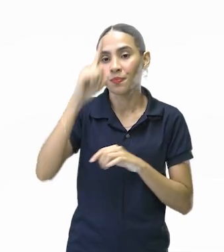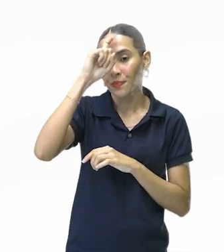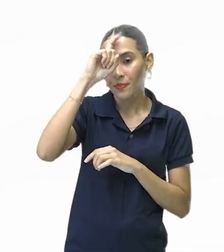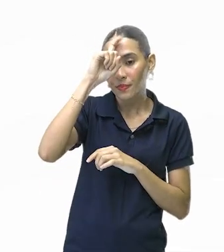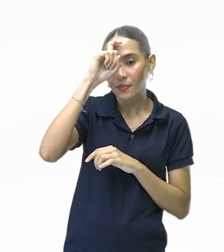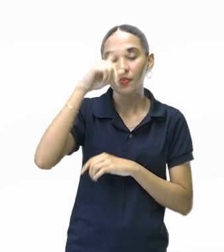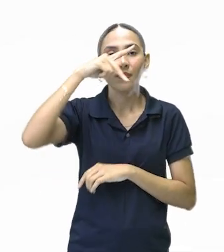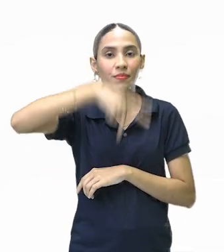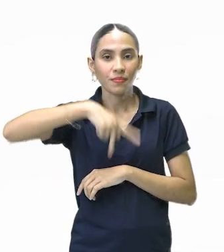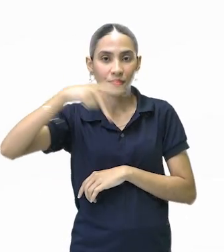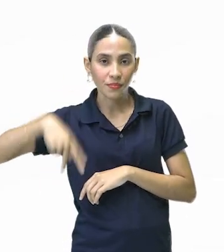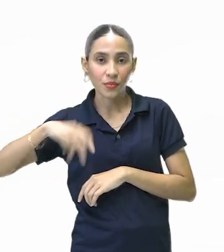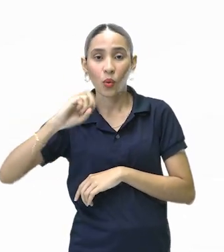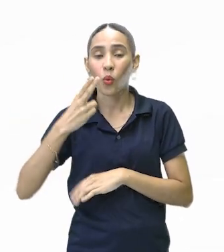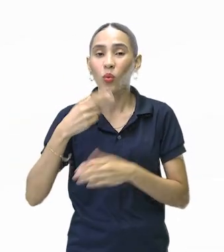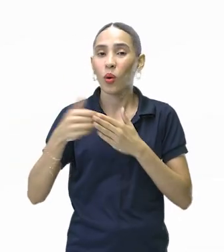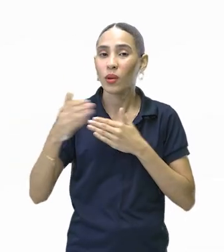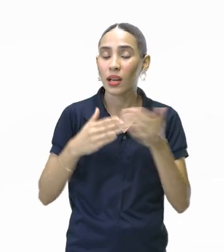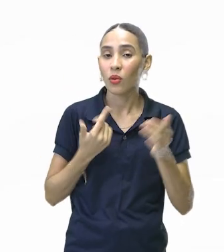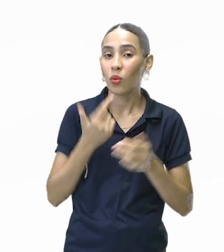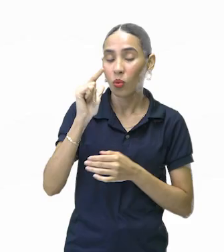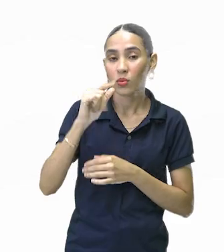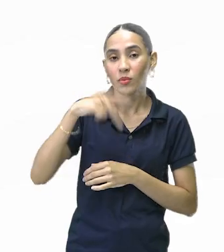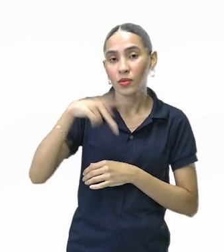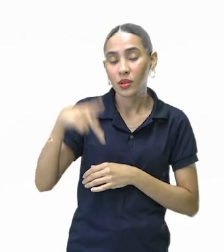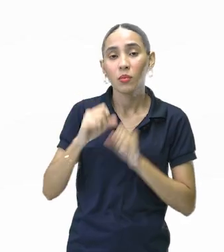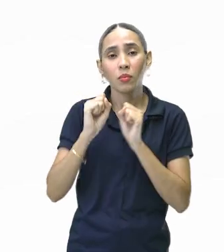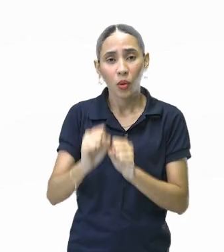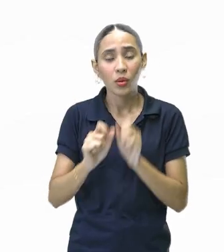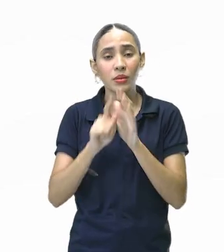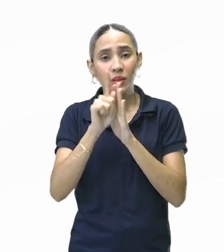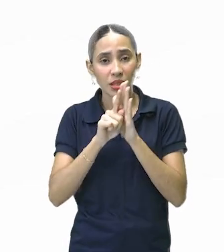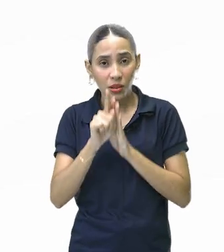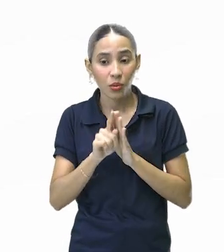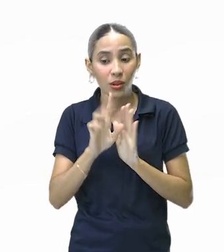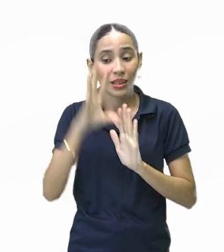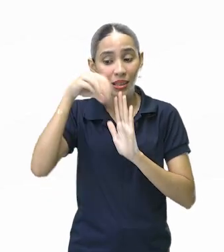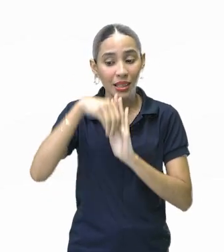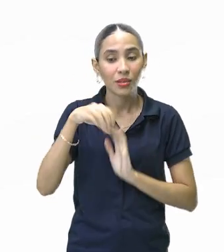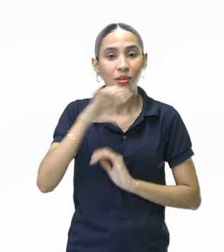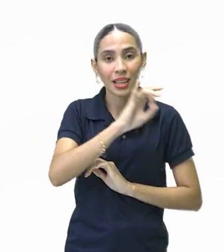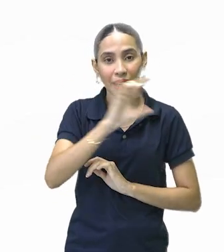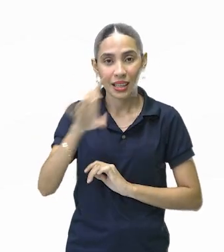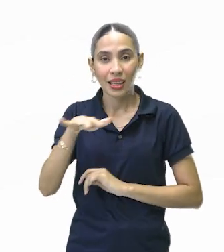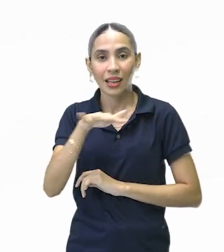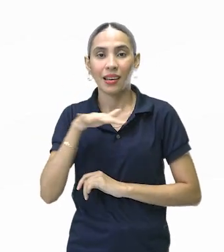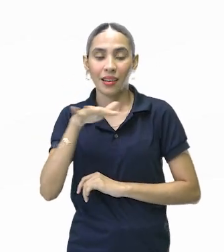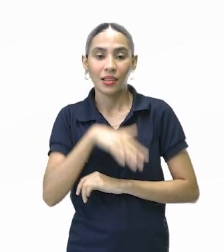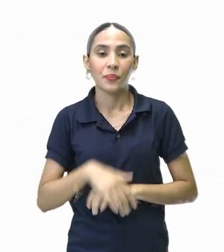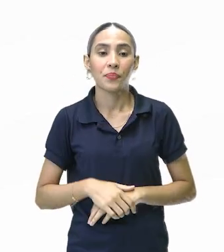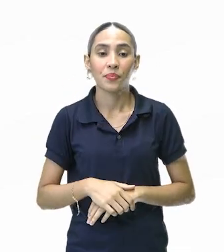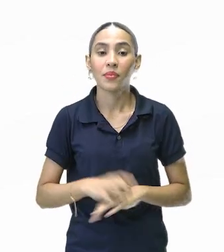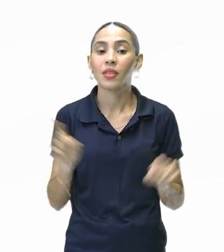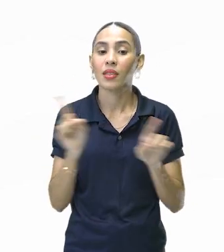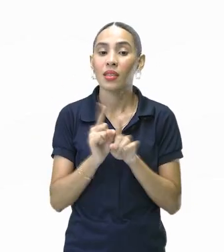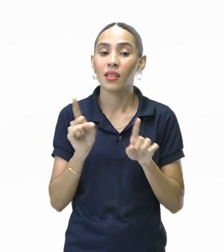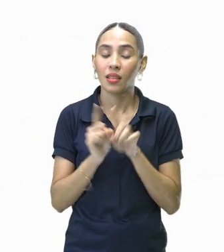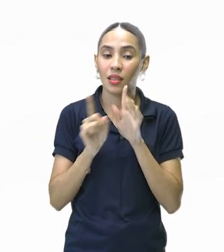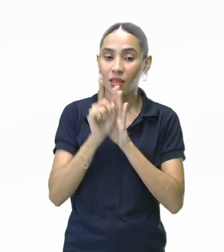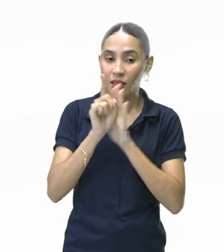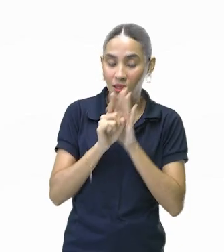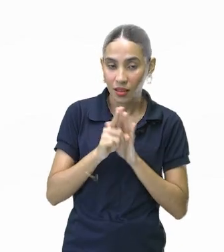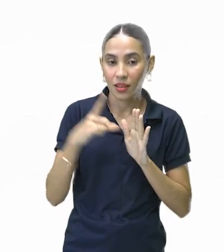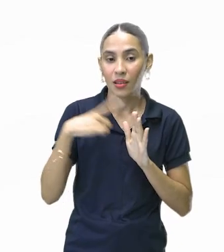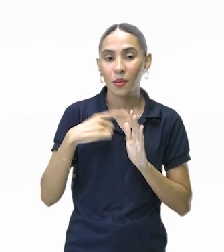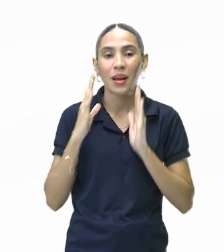um professor ou qualquer outro profissional, ele pode ser um pesquisador dentro da sua área. E, por falar em pesquisa, tem